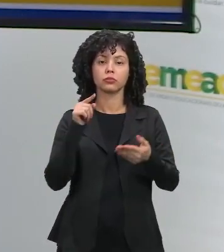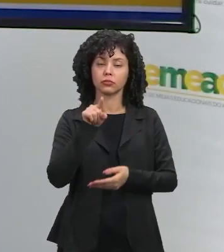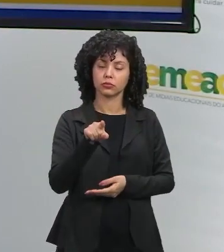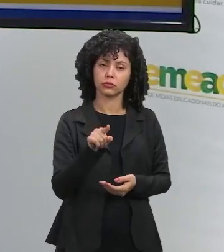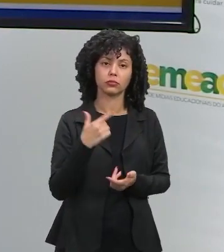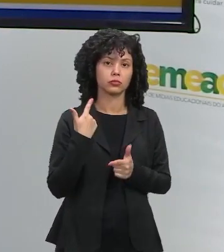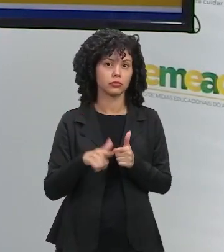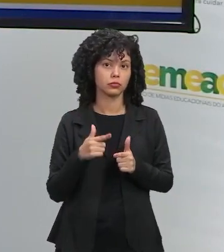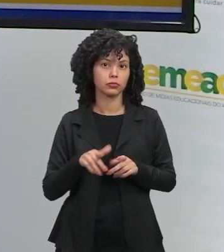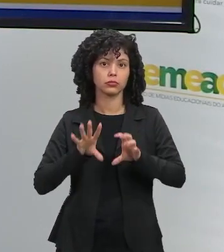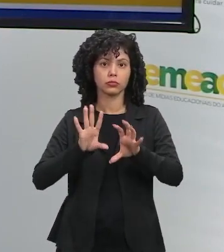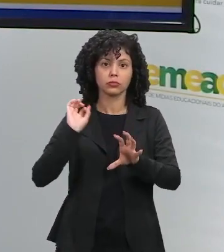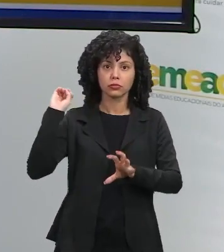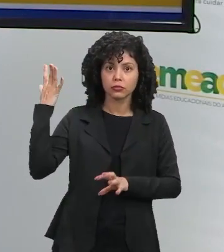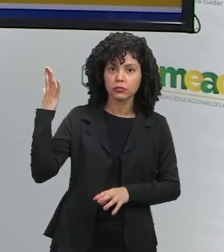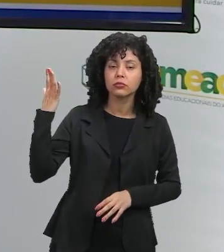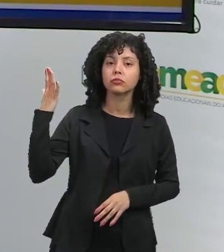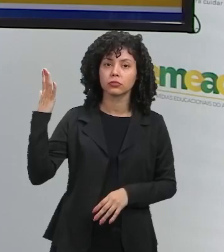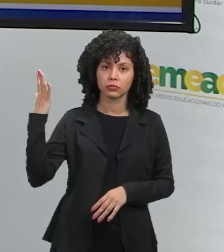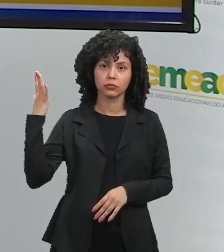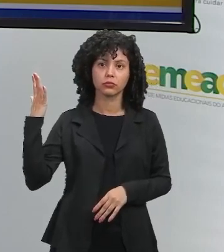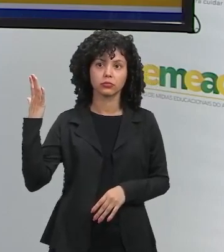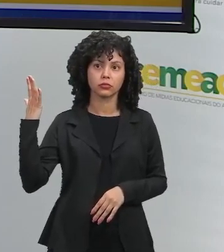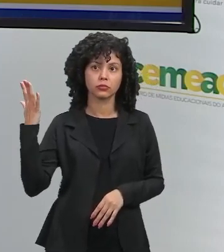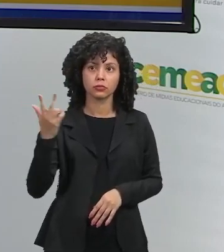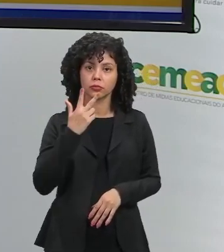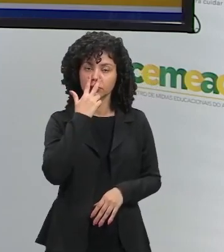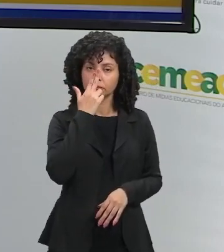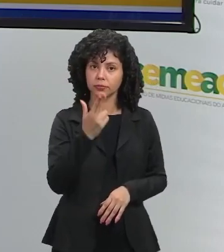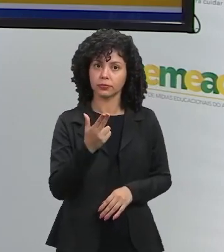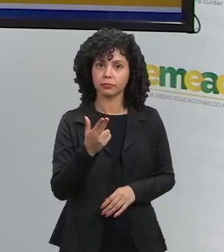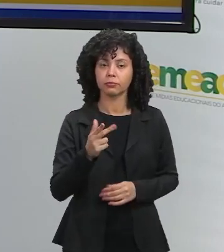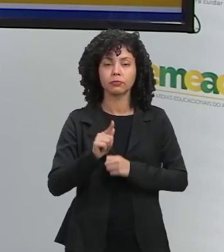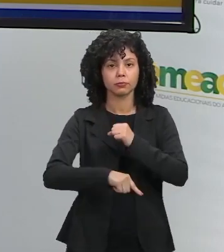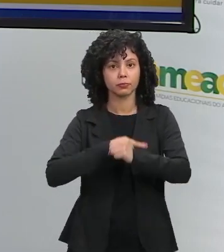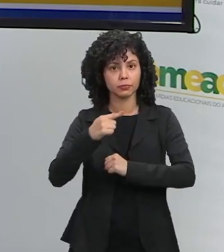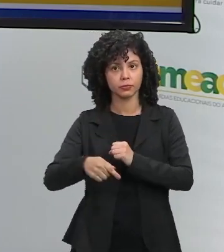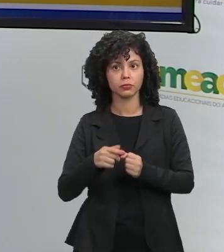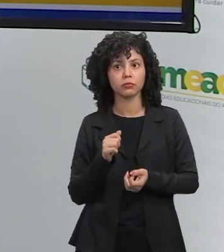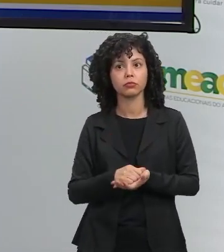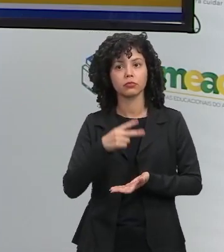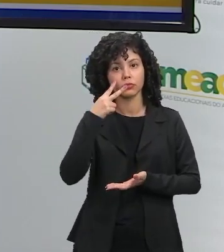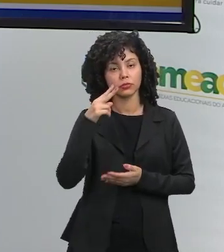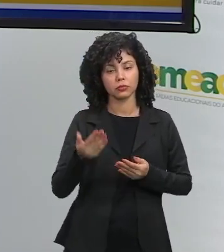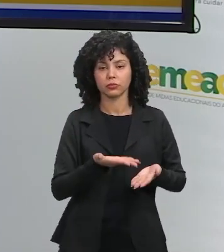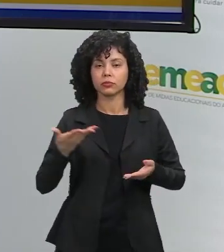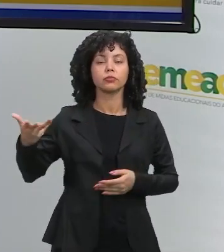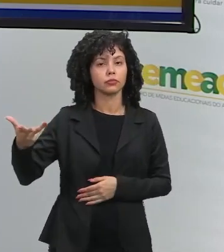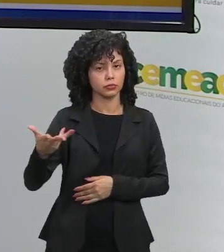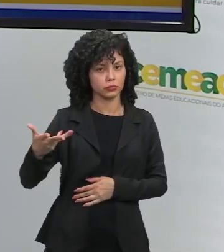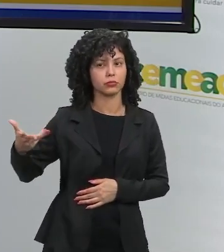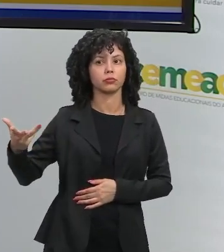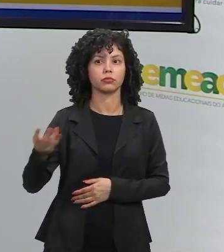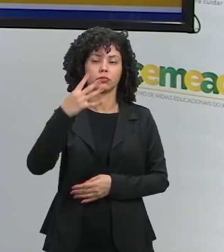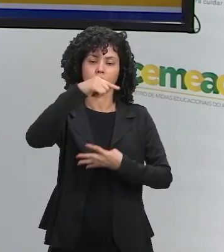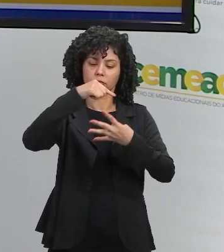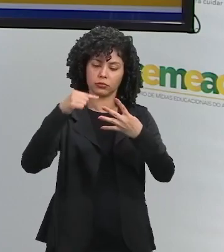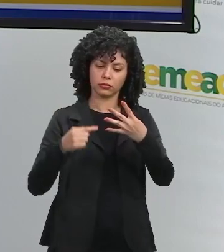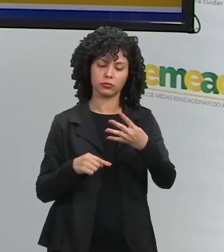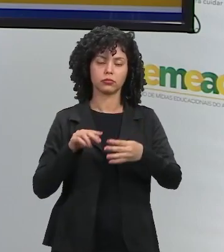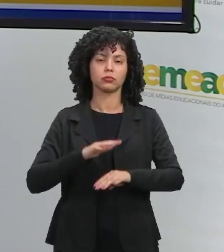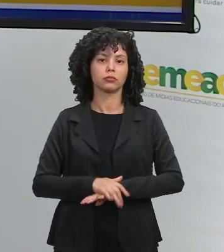dessas situações, nós temos as semelhanças atômicas. Então, nós vamos ver, são basicamente 4 tipos